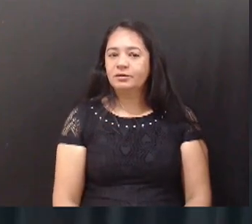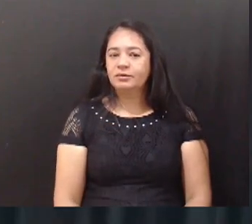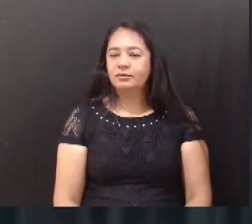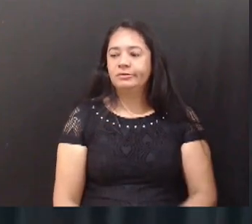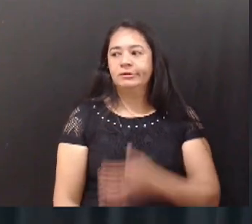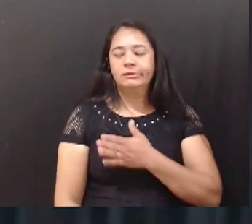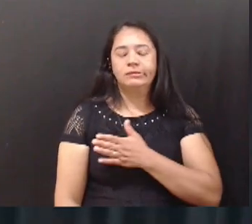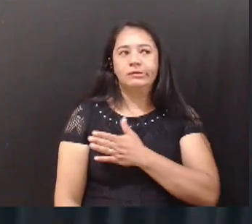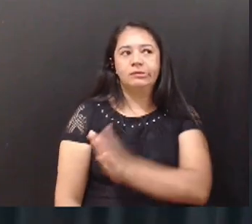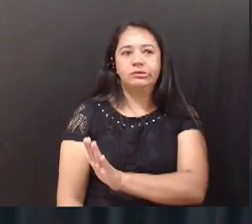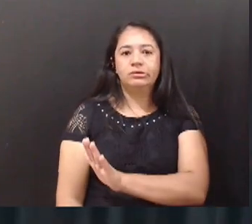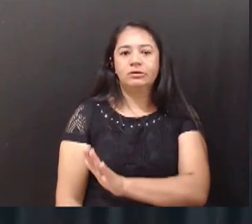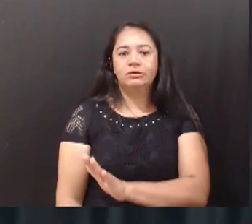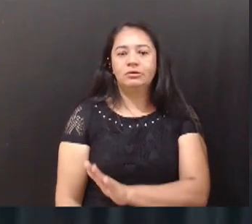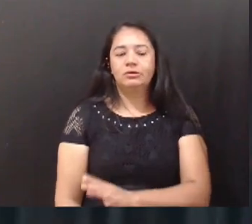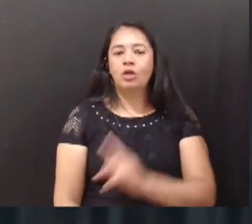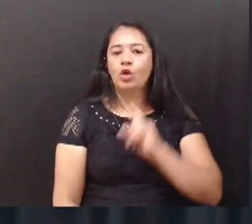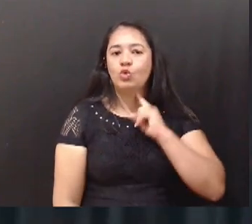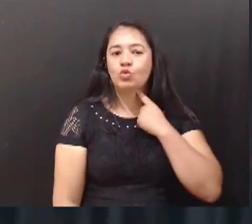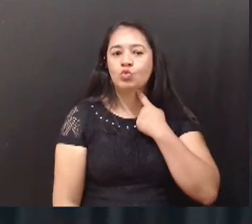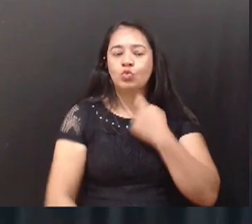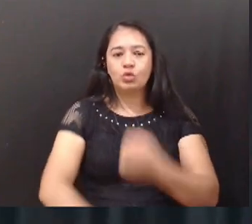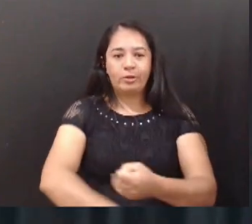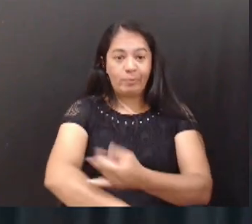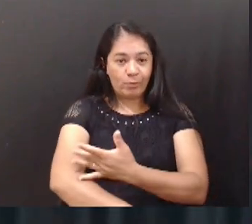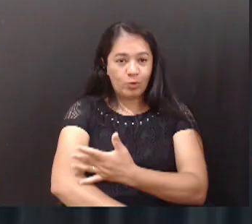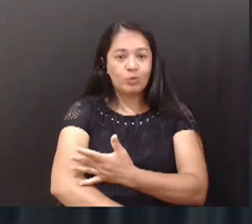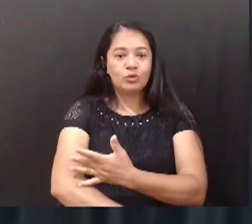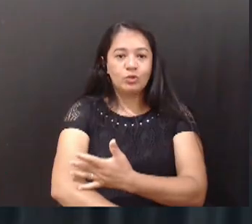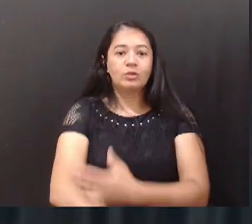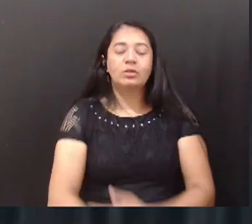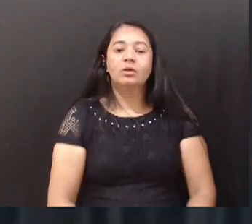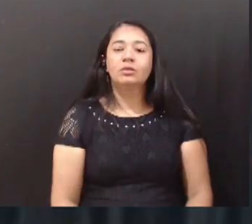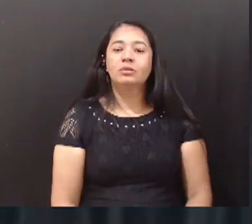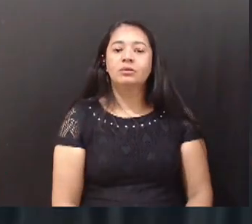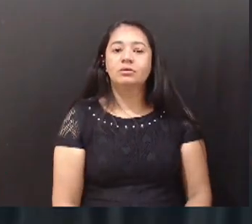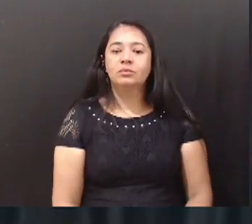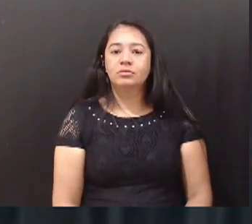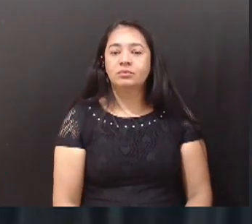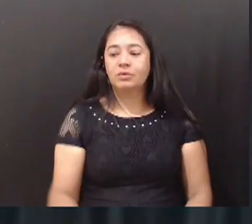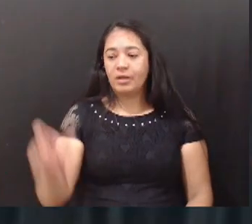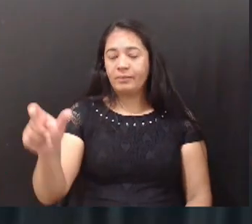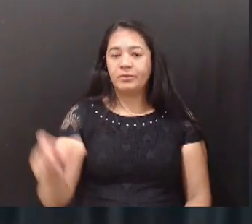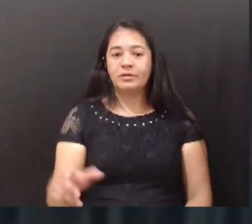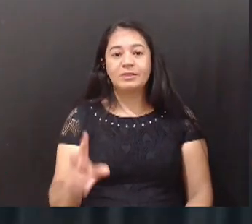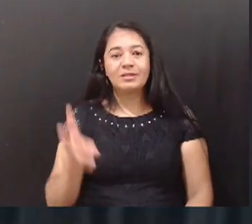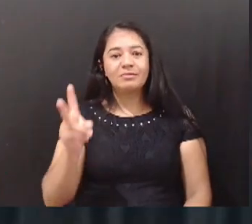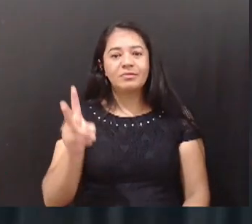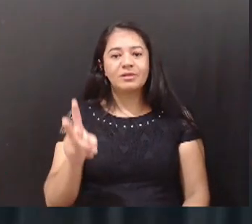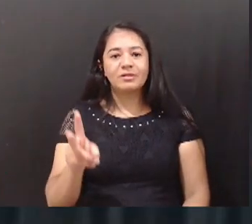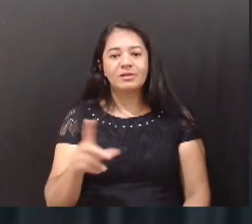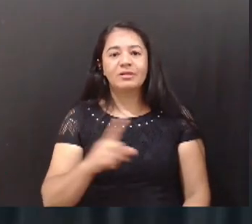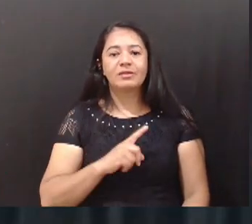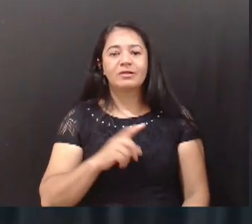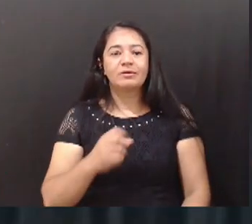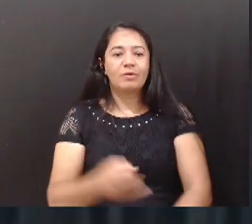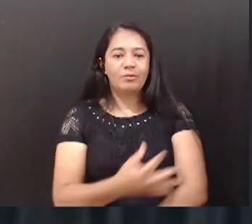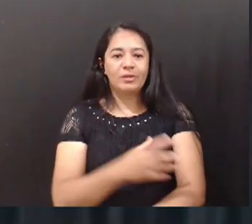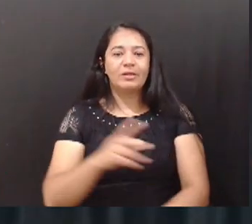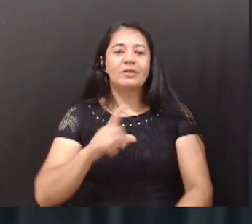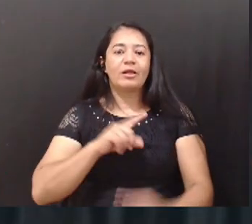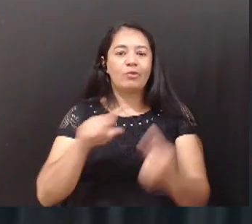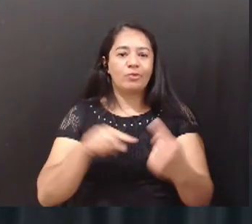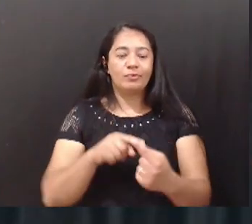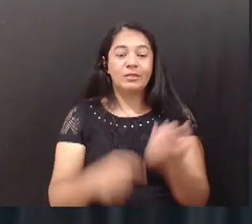uma contaminação emocional, digamos assim. Olha isso. Então, toda emoção tem uma função. Se as pessoas